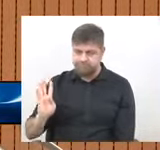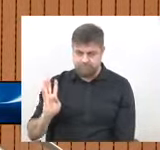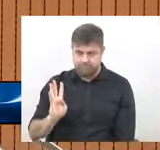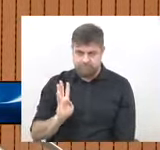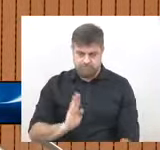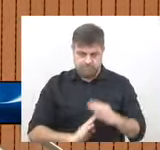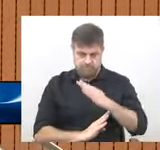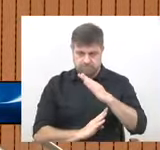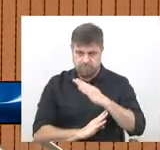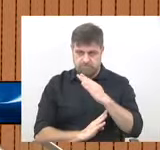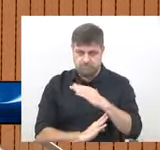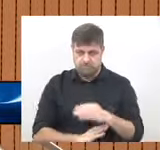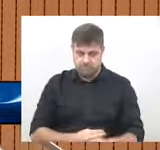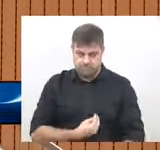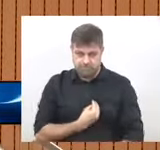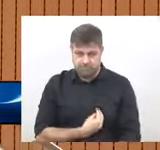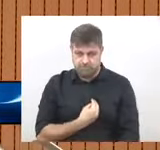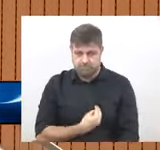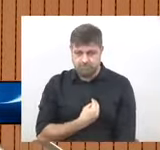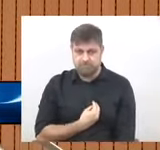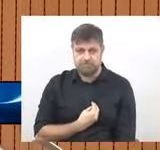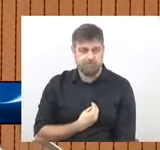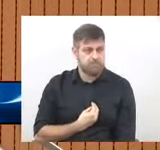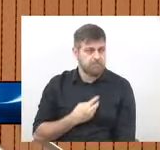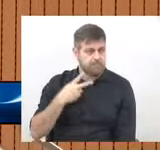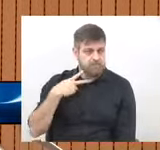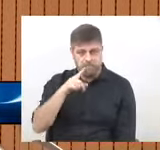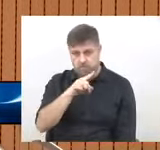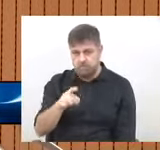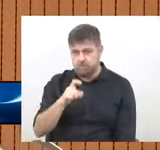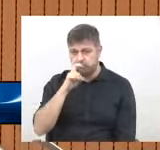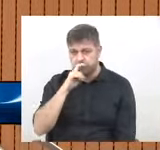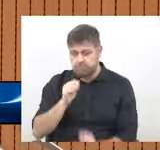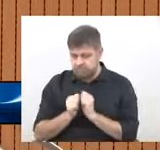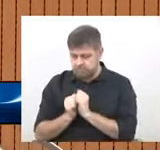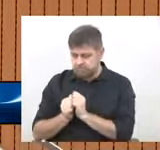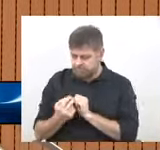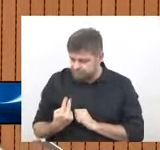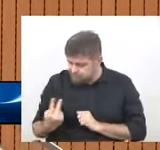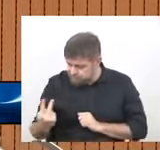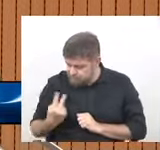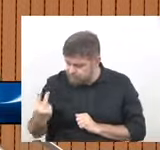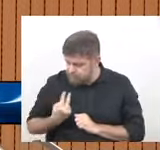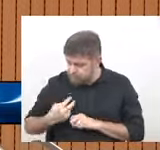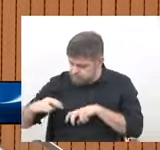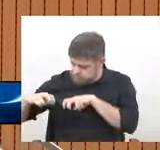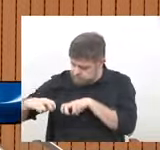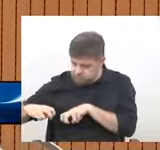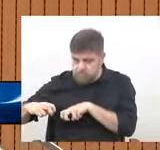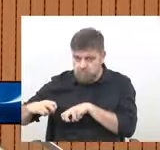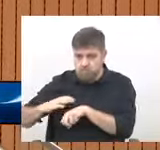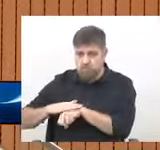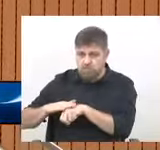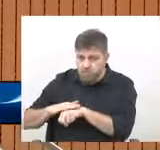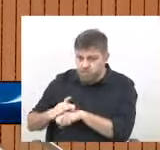alguma, o vereador Zé Carlos foi muito solista comigo, aonde que eu chamei ele para que nós pudéssemos